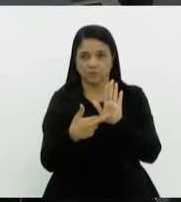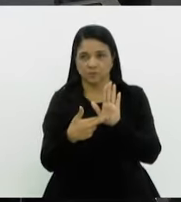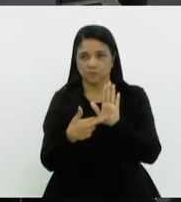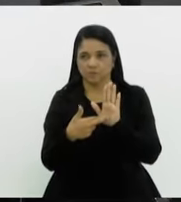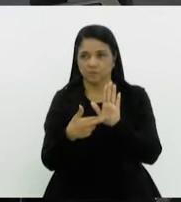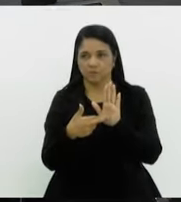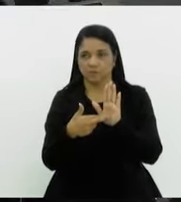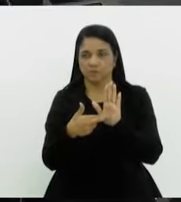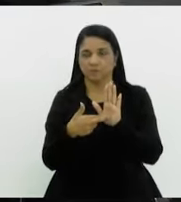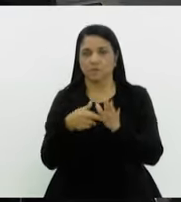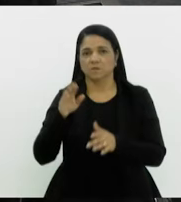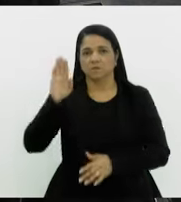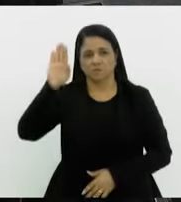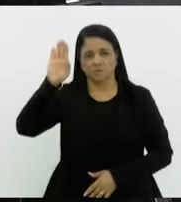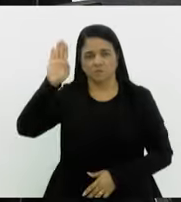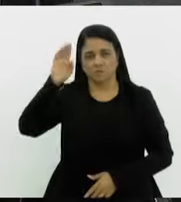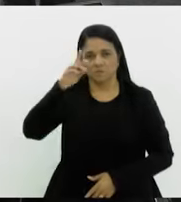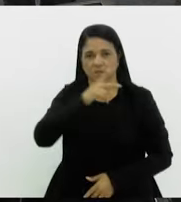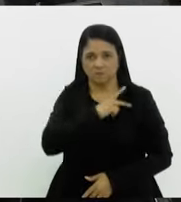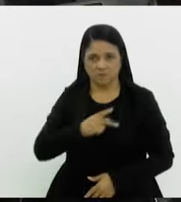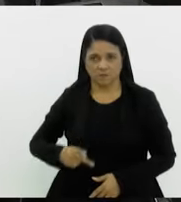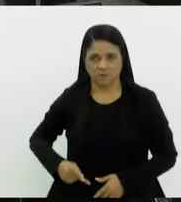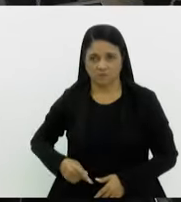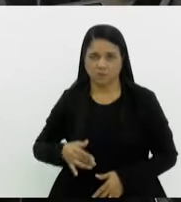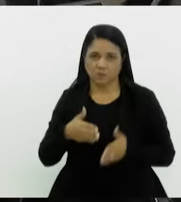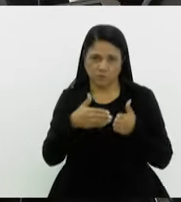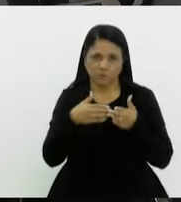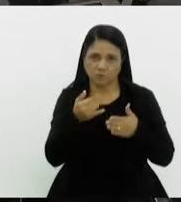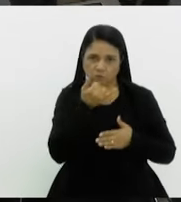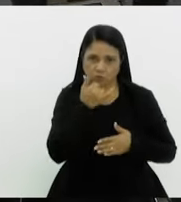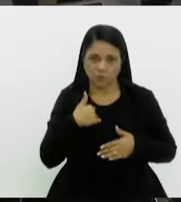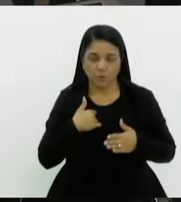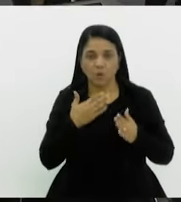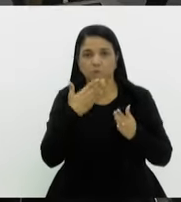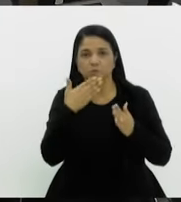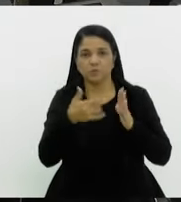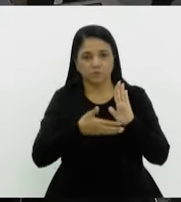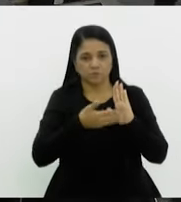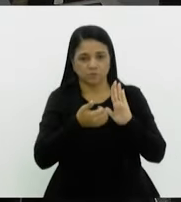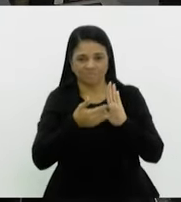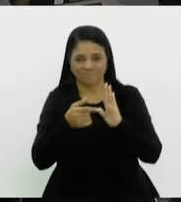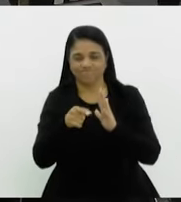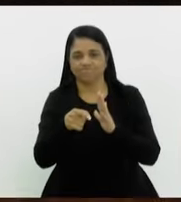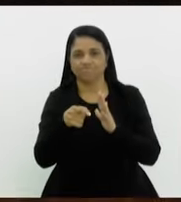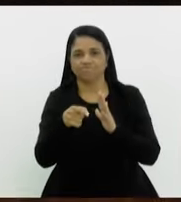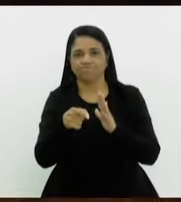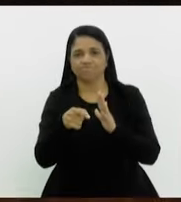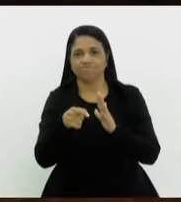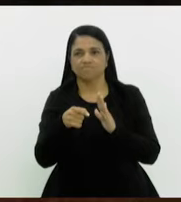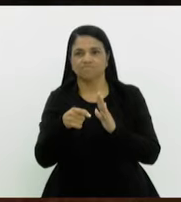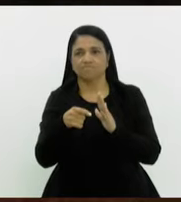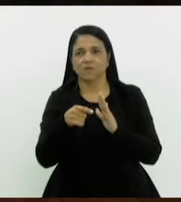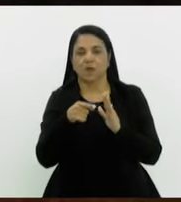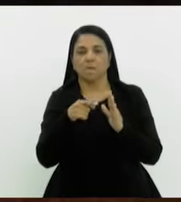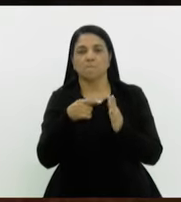Opa. O senhor me desculpe interromper o senhor, eu ia pedir a retirada porque ela perdeu o